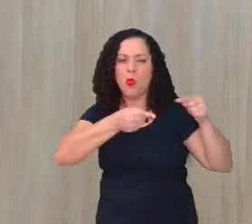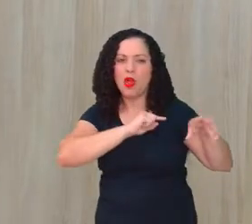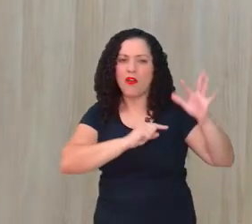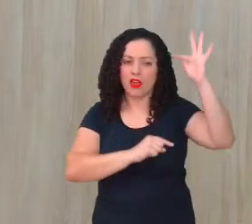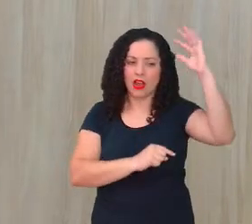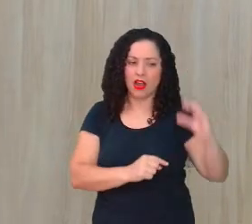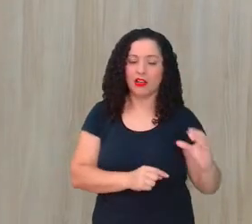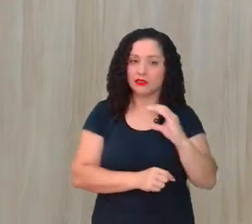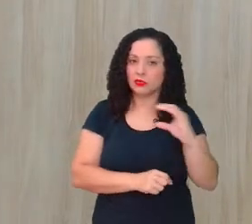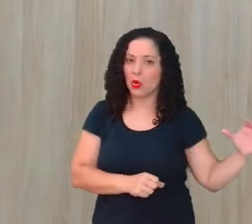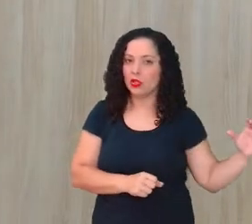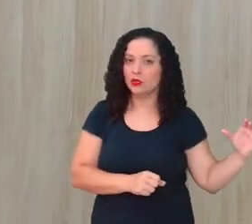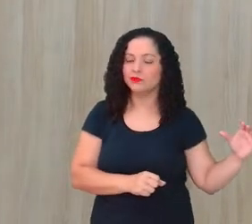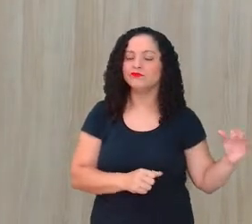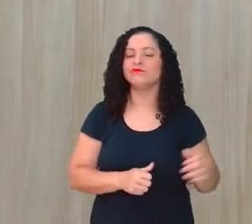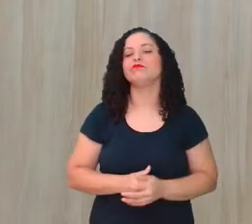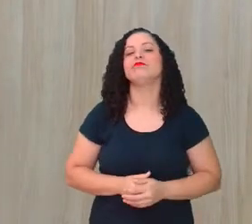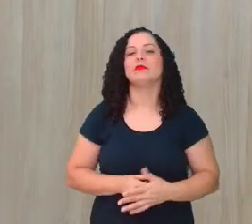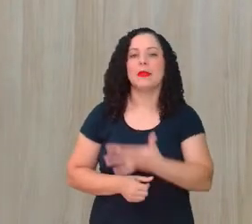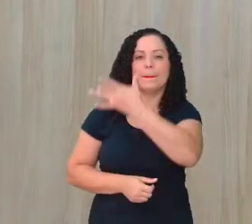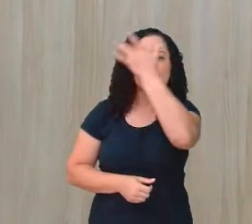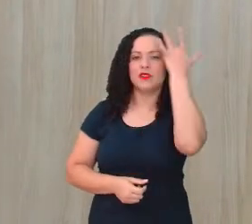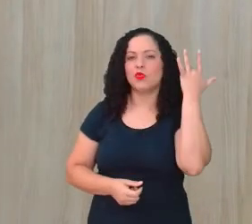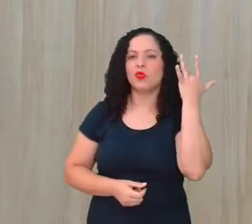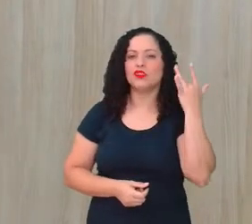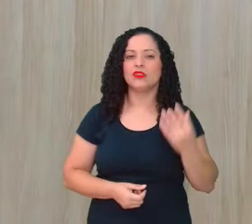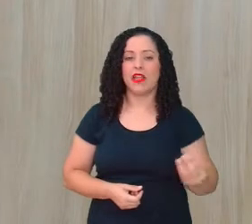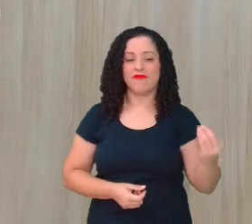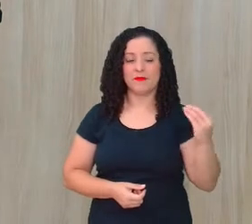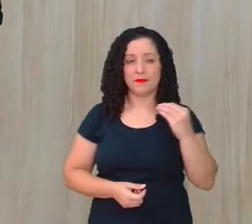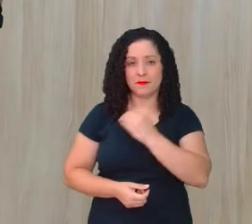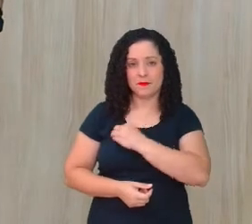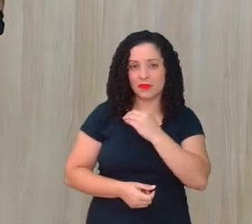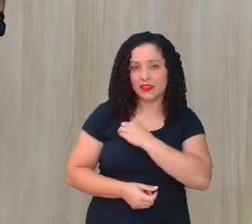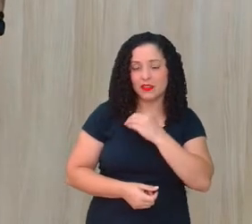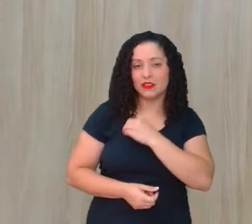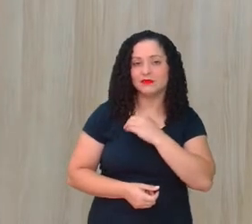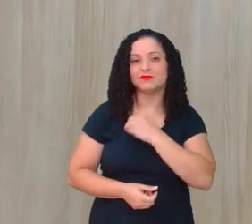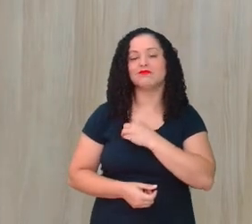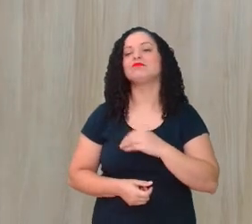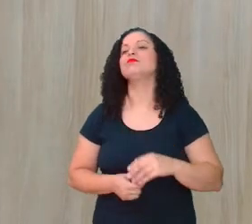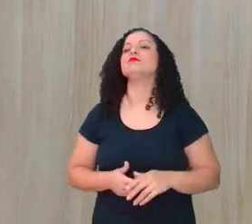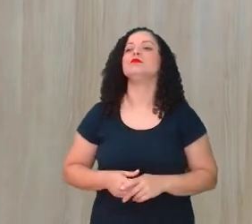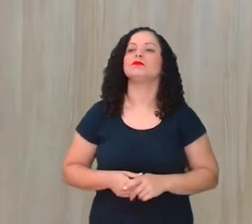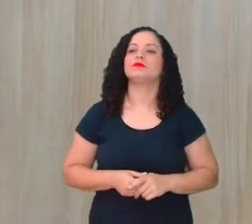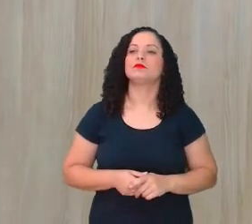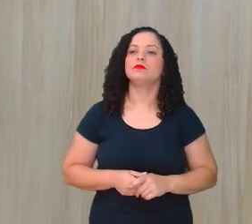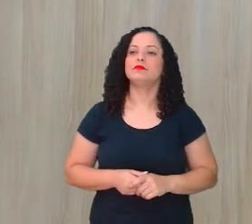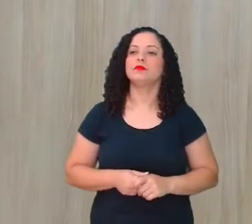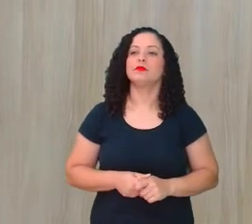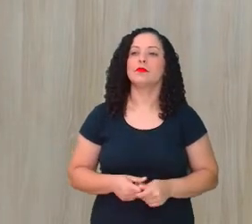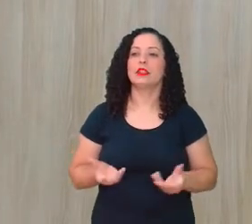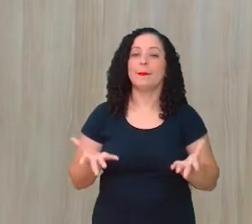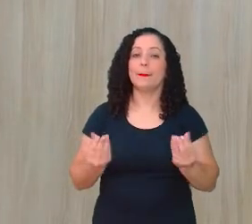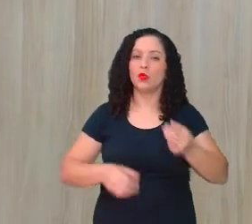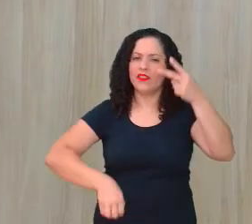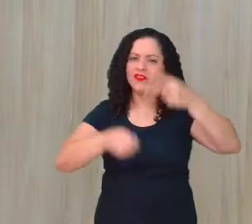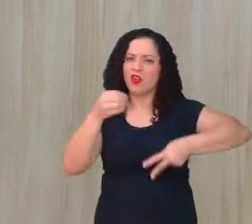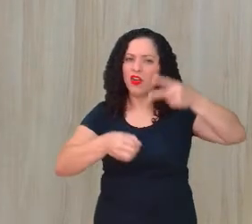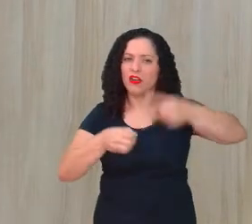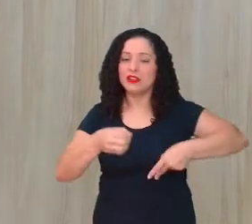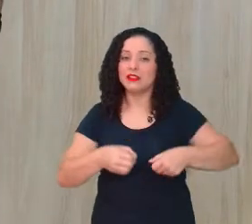né? Muitos, ou infiéis, muitos com extrema violência, né? Atuando principalmente aí, ó, na